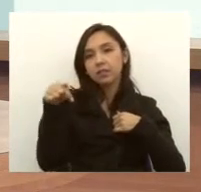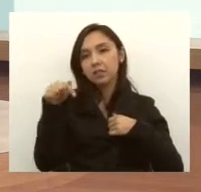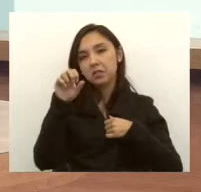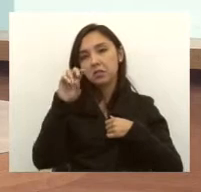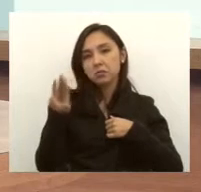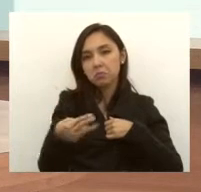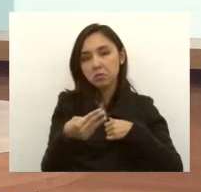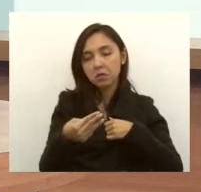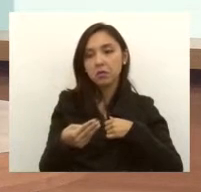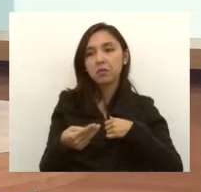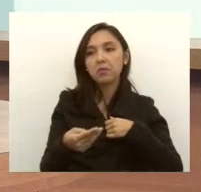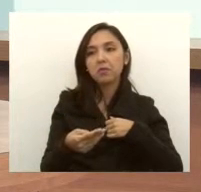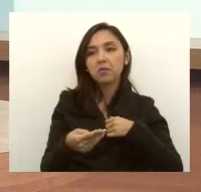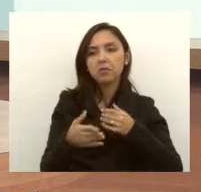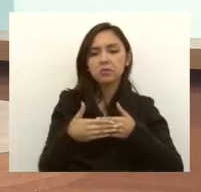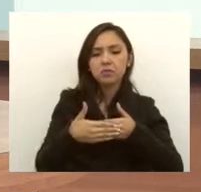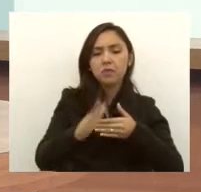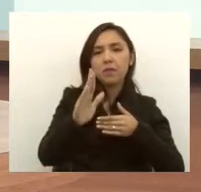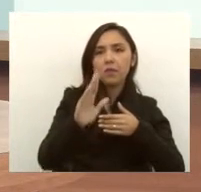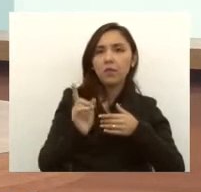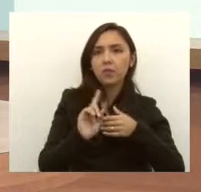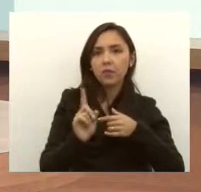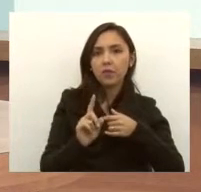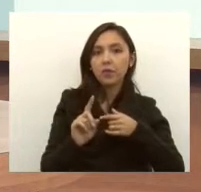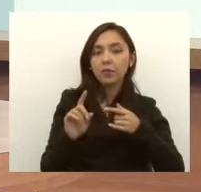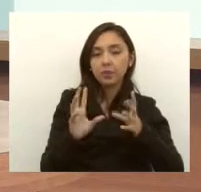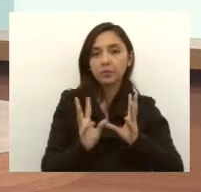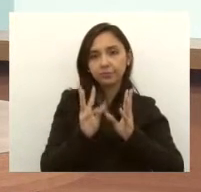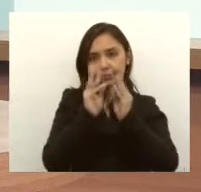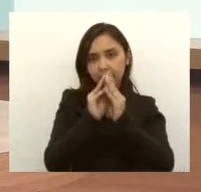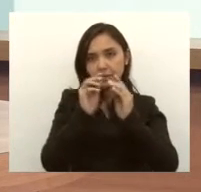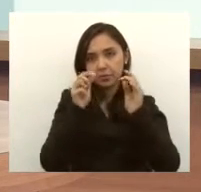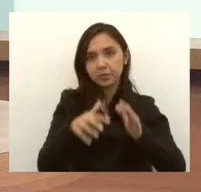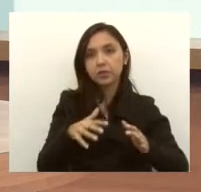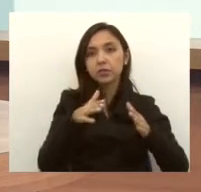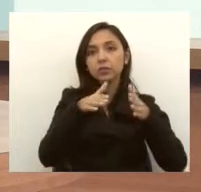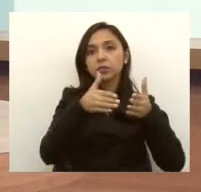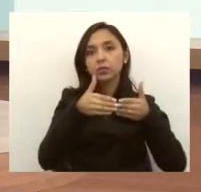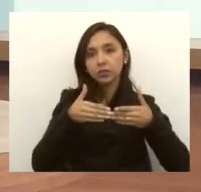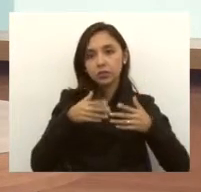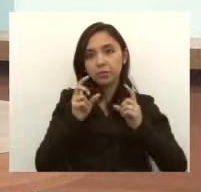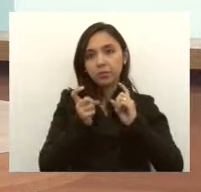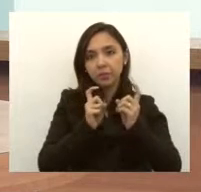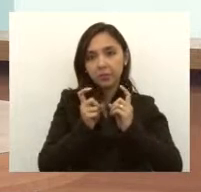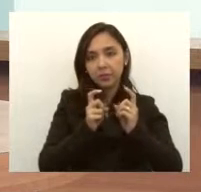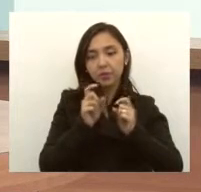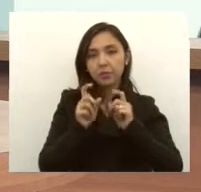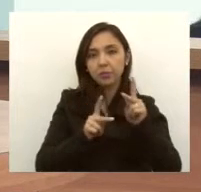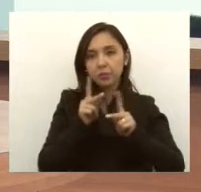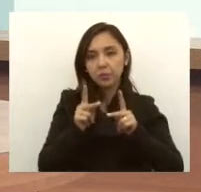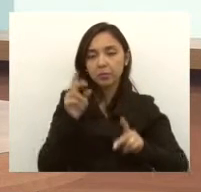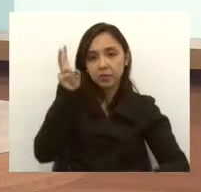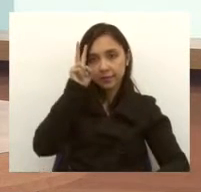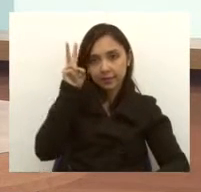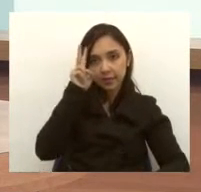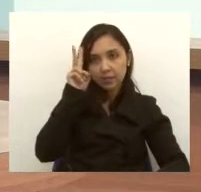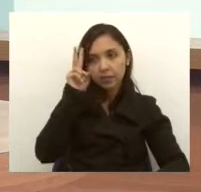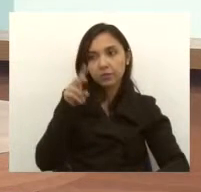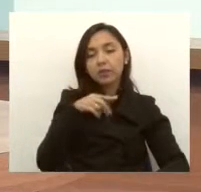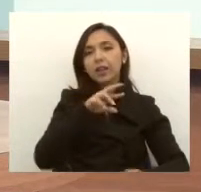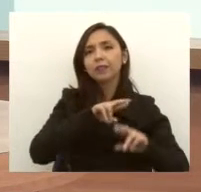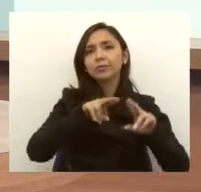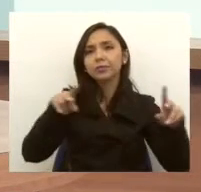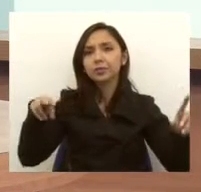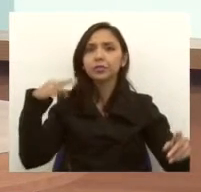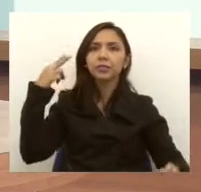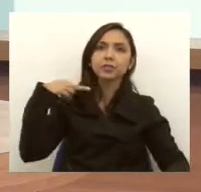que não foi para frente. Resumindo, chamamos uma audiência pública para segunda-feira. Dessa audiência pública, vários